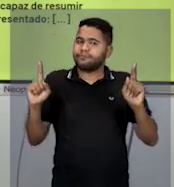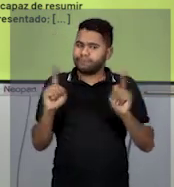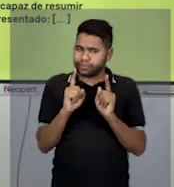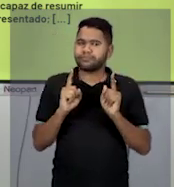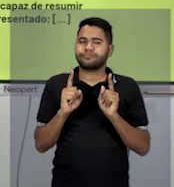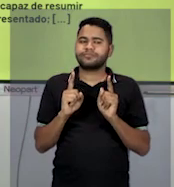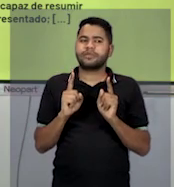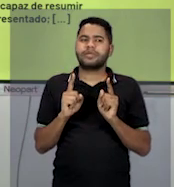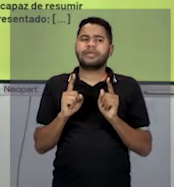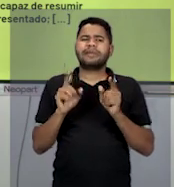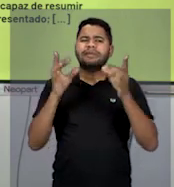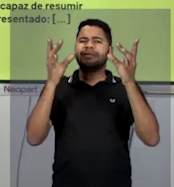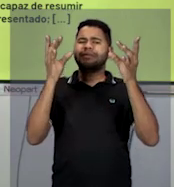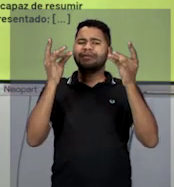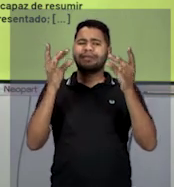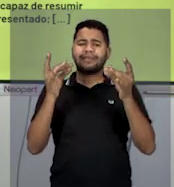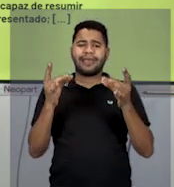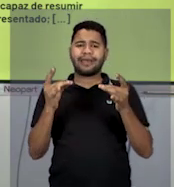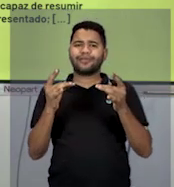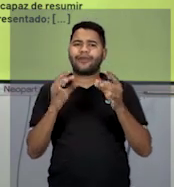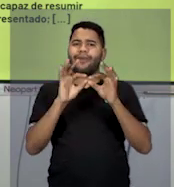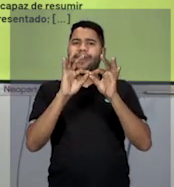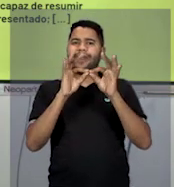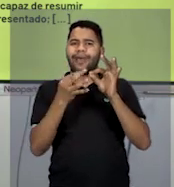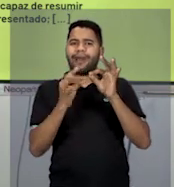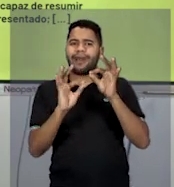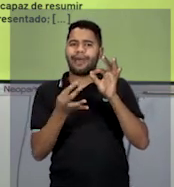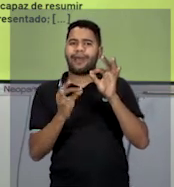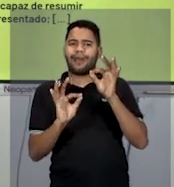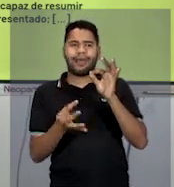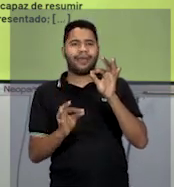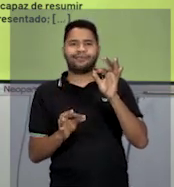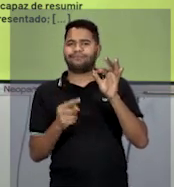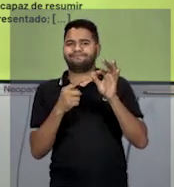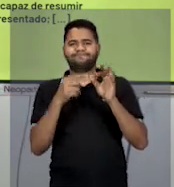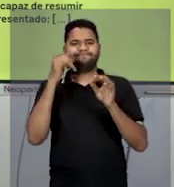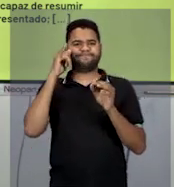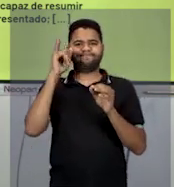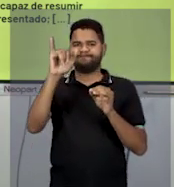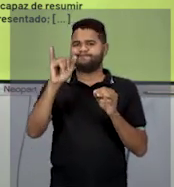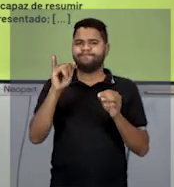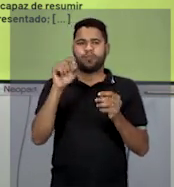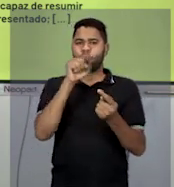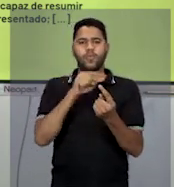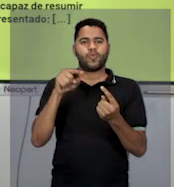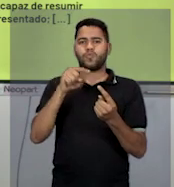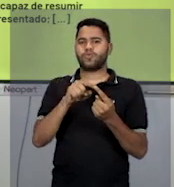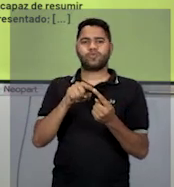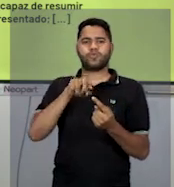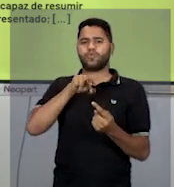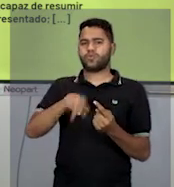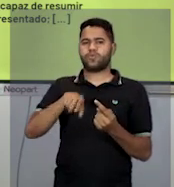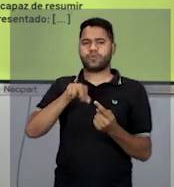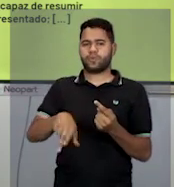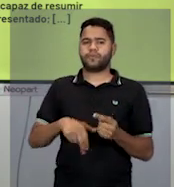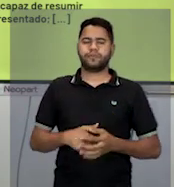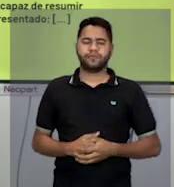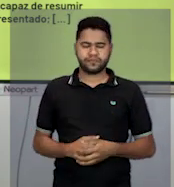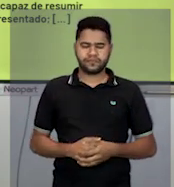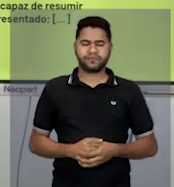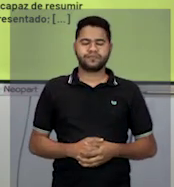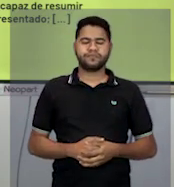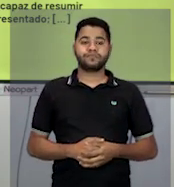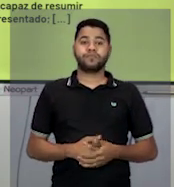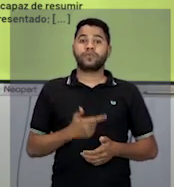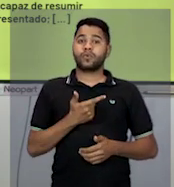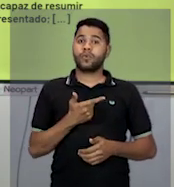Então, o detalhe só tende mesmo a alongar o assunto, e não é, né, a ideia da notícia.